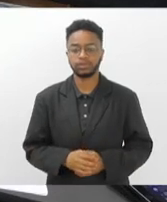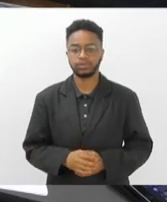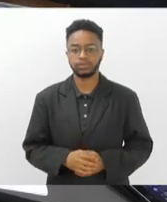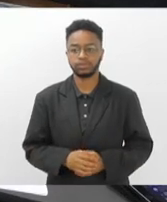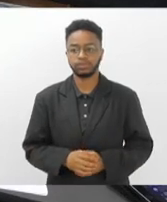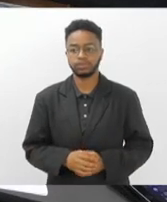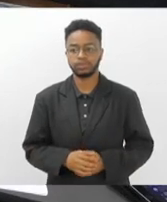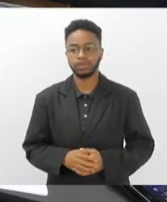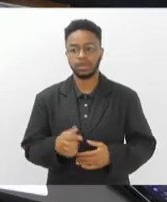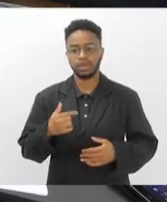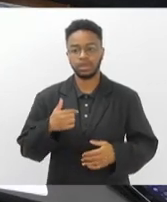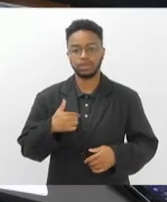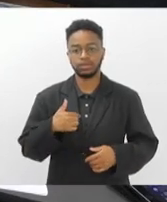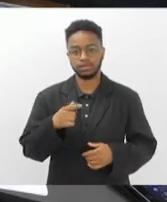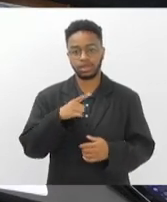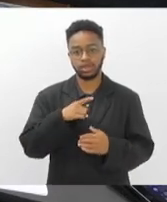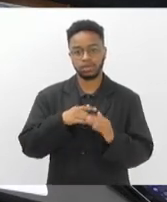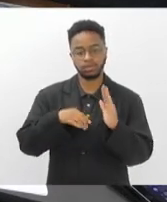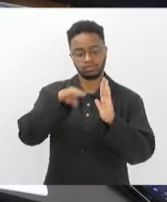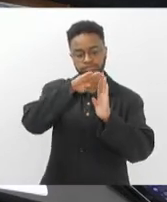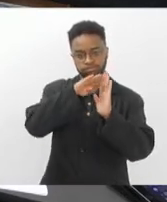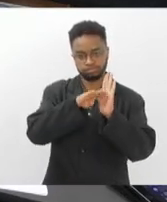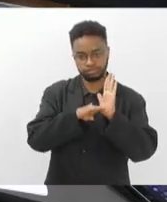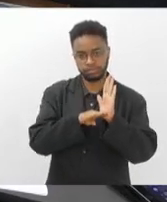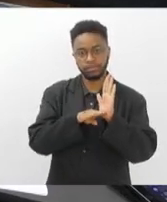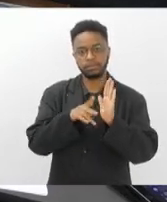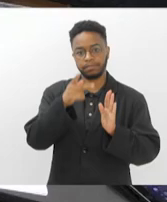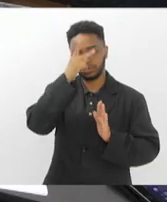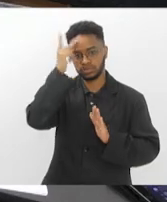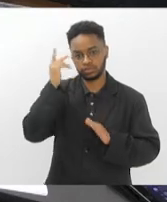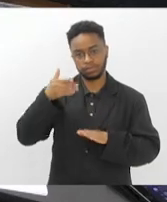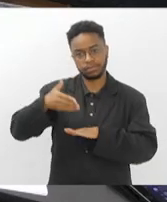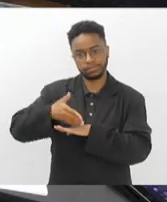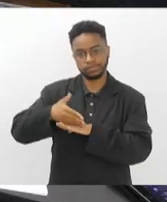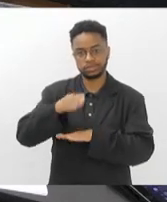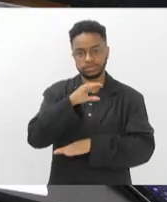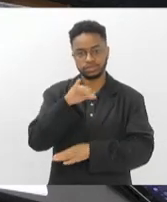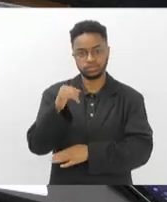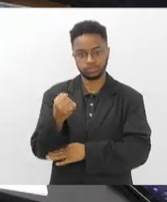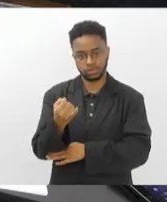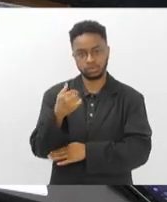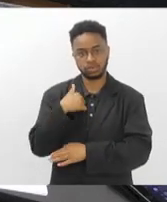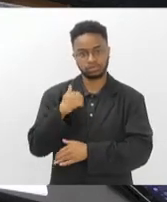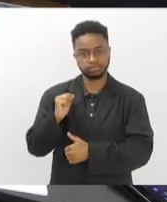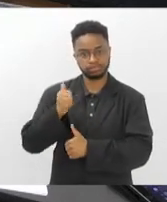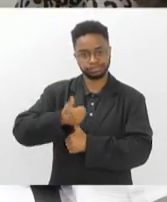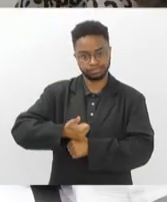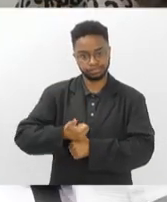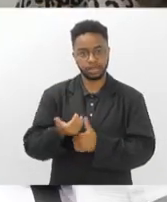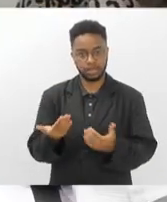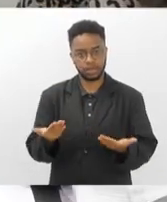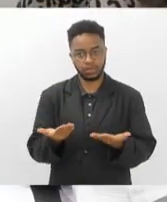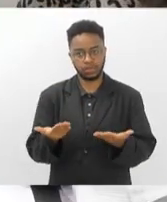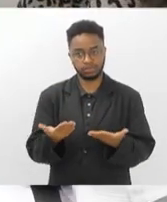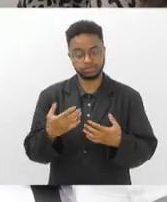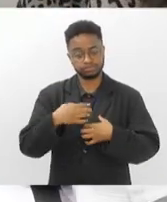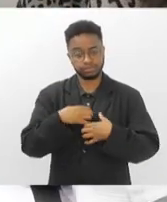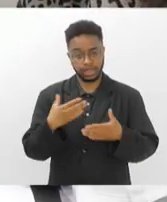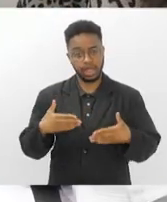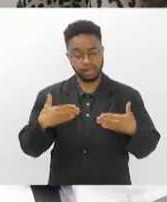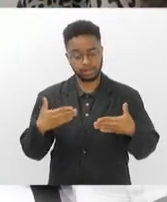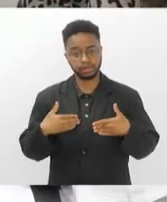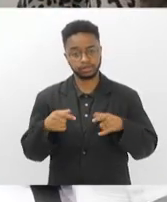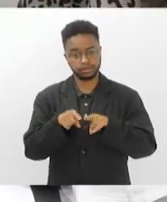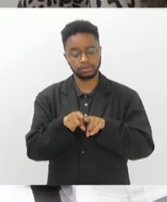na linha sucessória, digamos assim, né, dos componentes da Comissão de Constituição e Justiça, então assumo aqui com alegria e honra